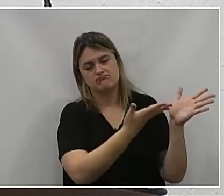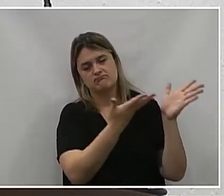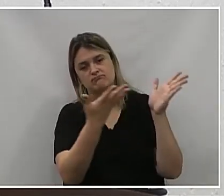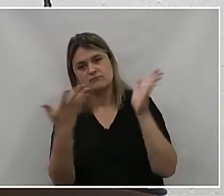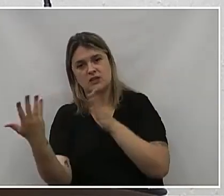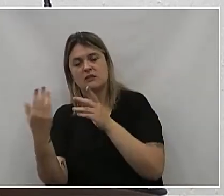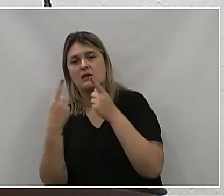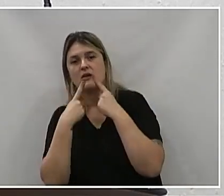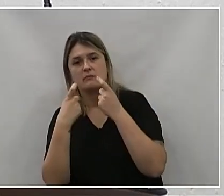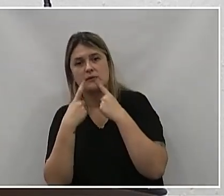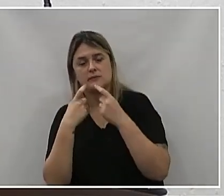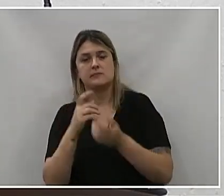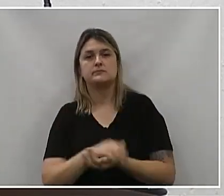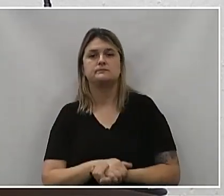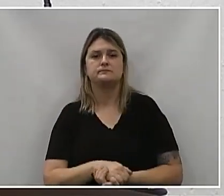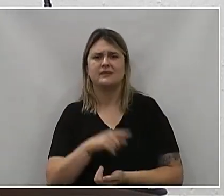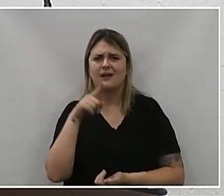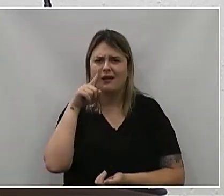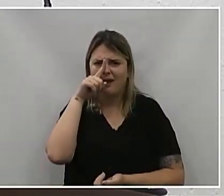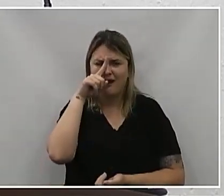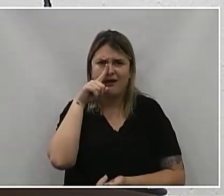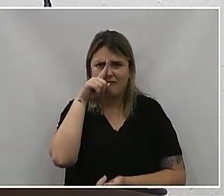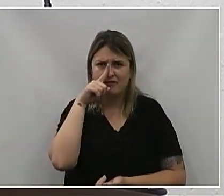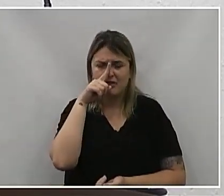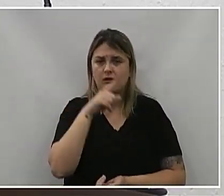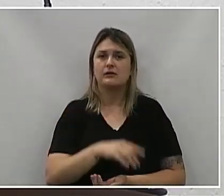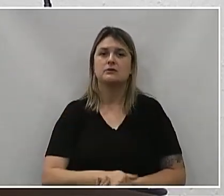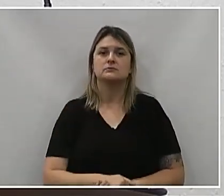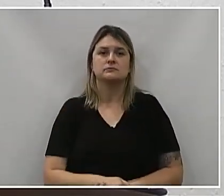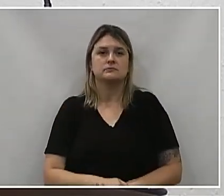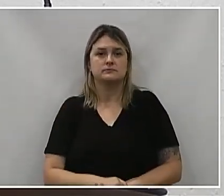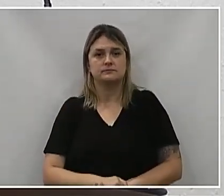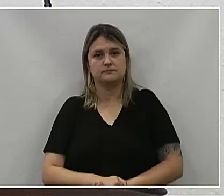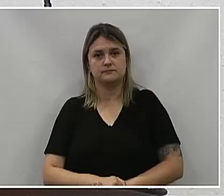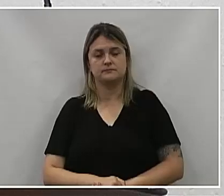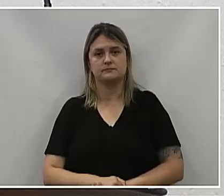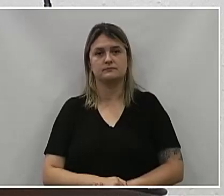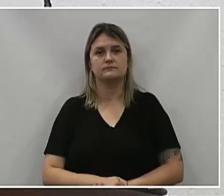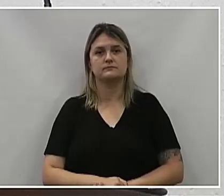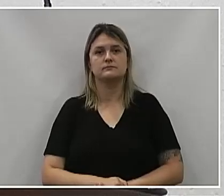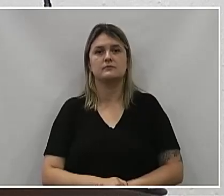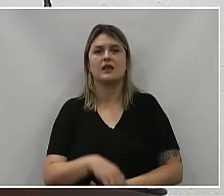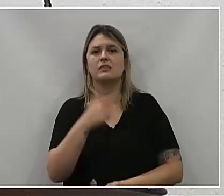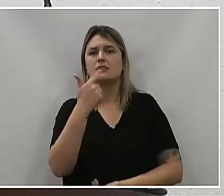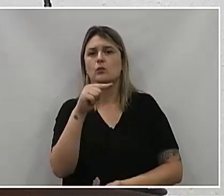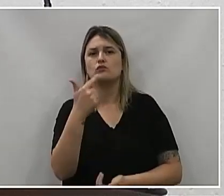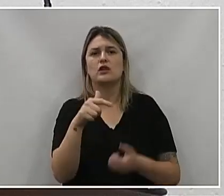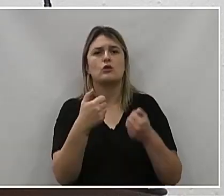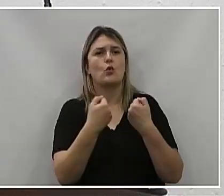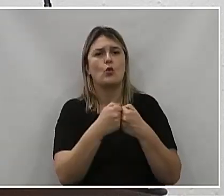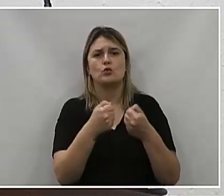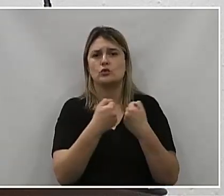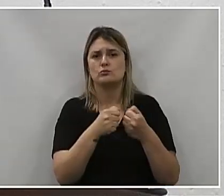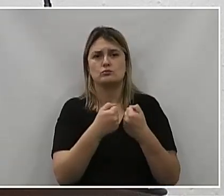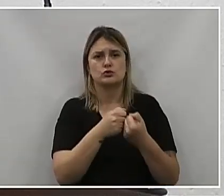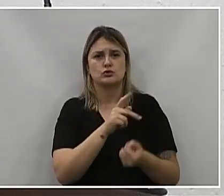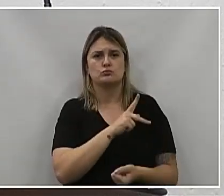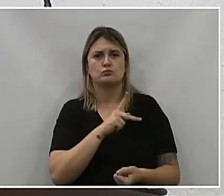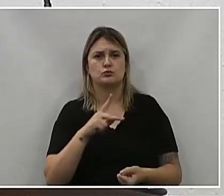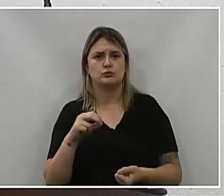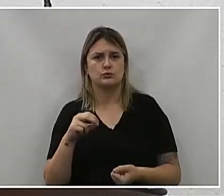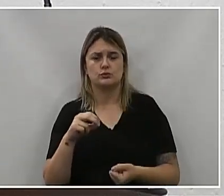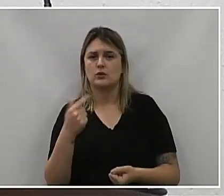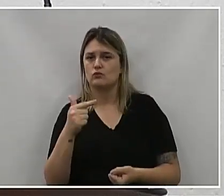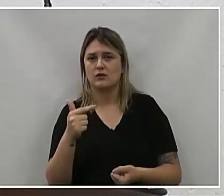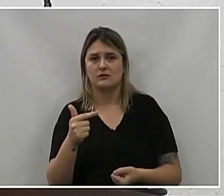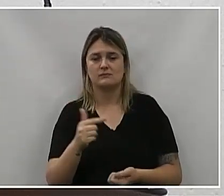cá. Outra coisa gravíssima também que eles me relataram, não tem transporte mais para o distrito de São